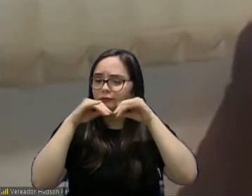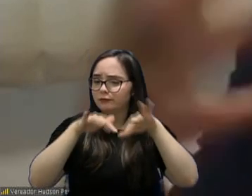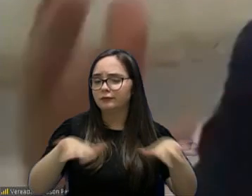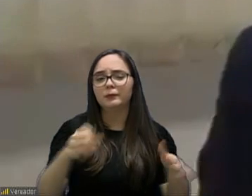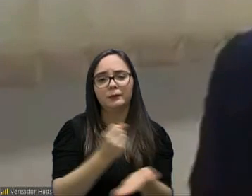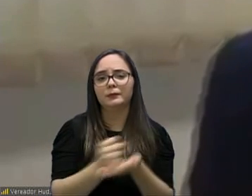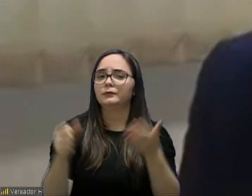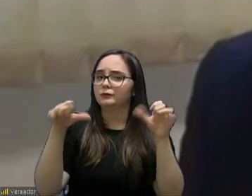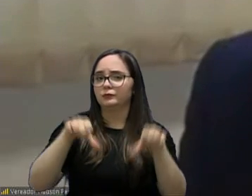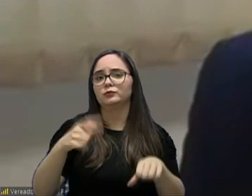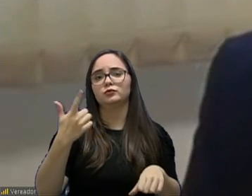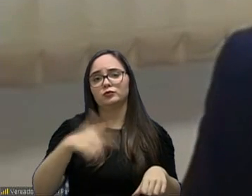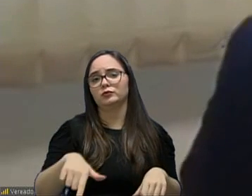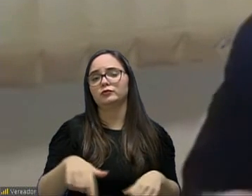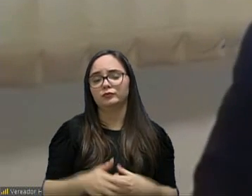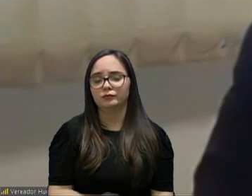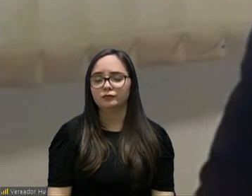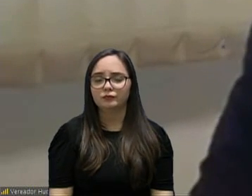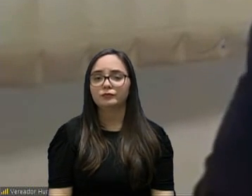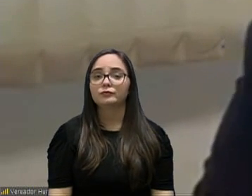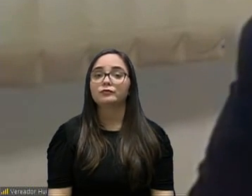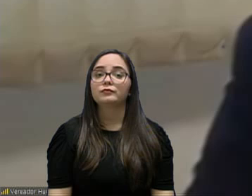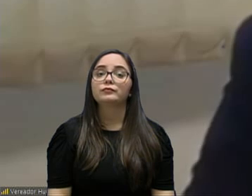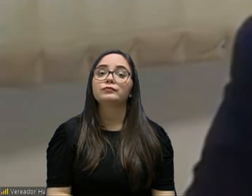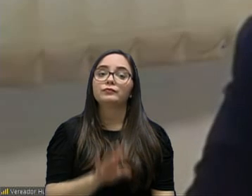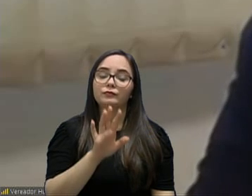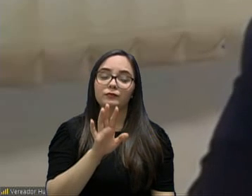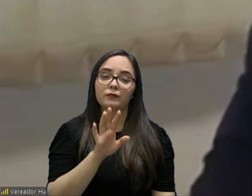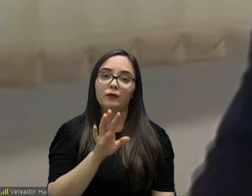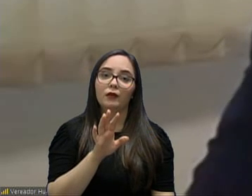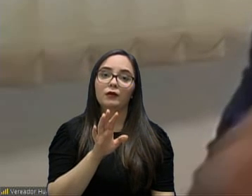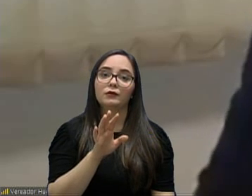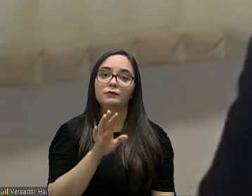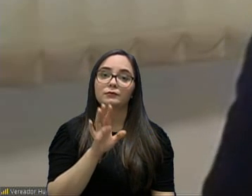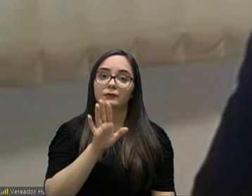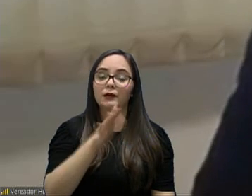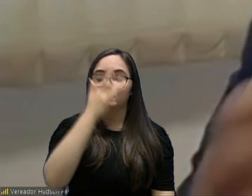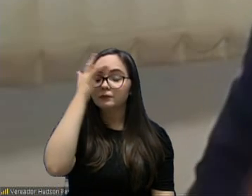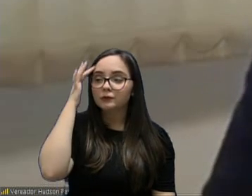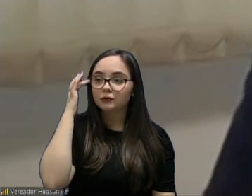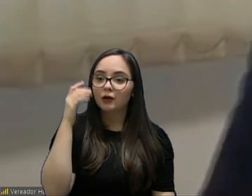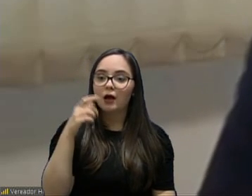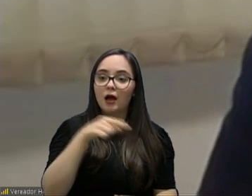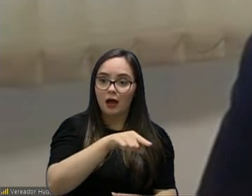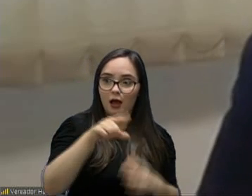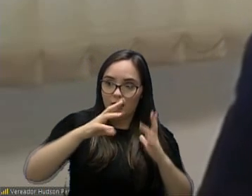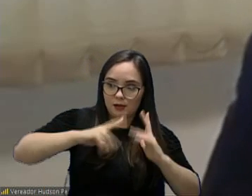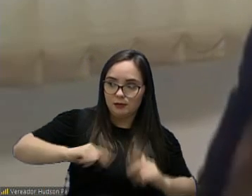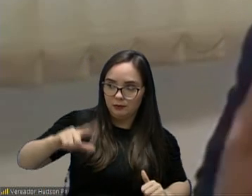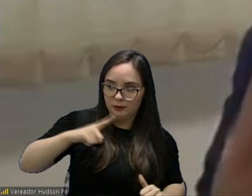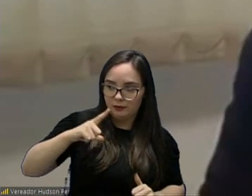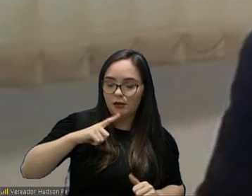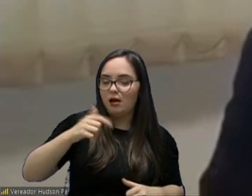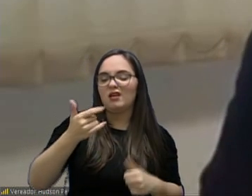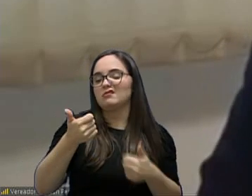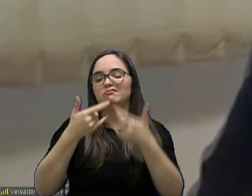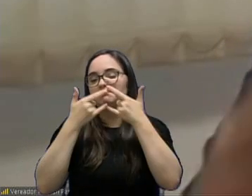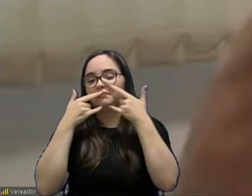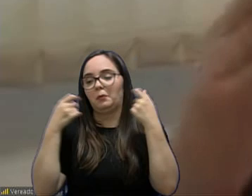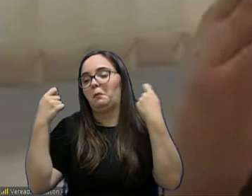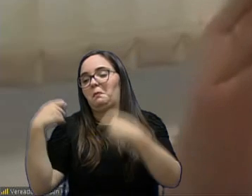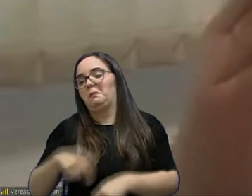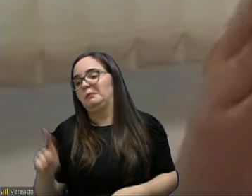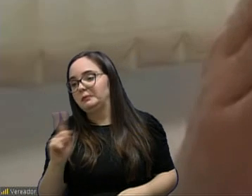e vai ter que passar por uma desinfecção. Mas isso não impede, aliás, não isenta a pessoa de tomar os cuidados necessários de uso de